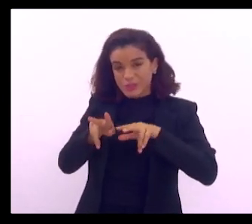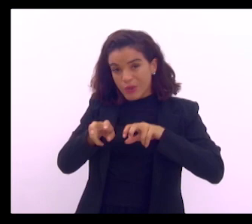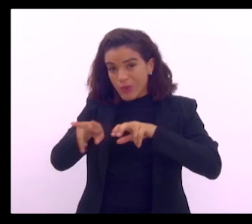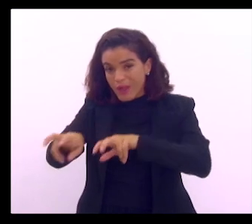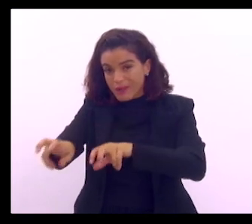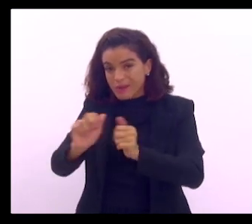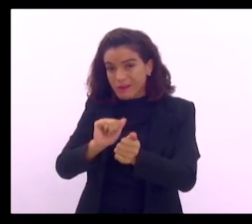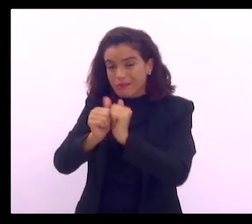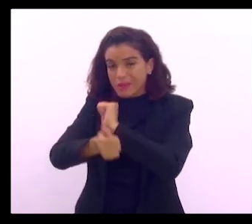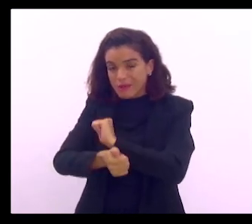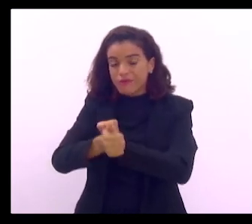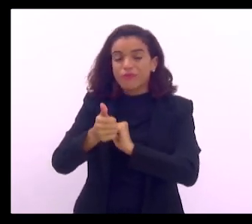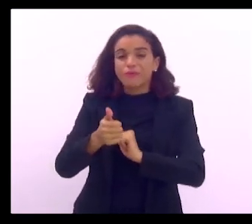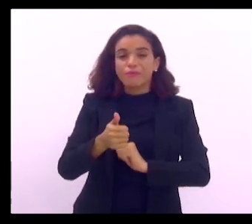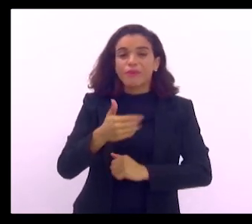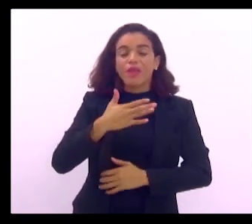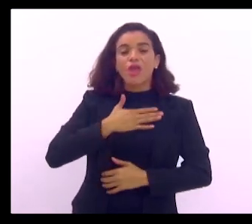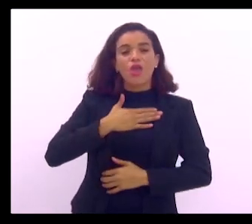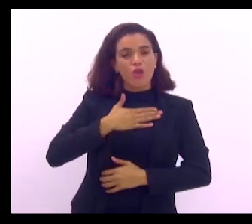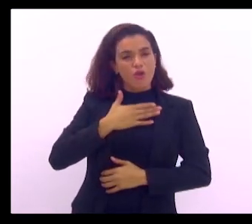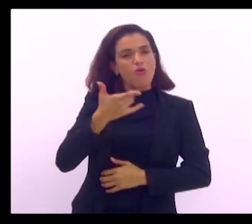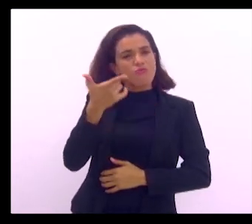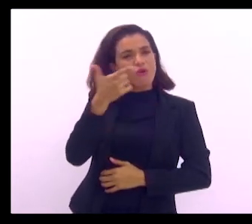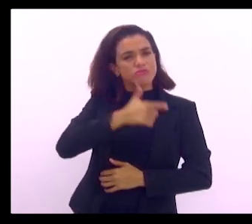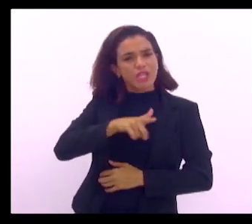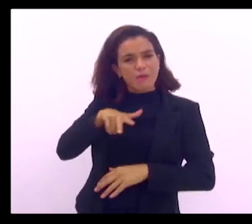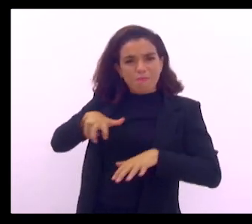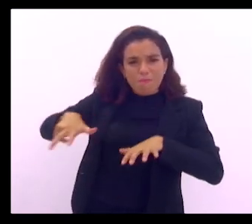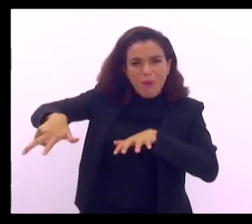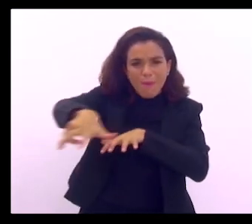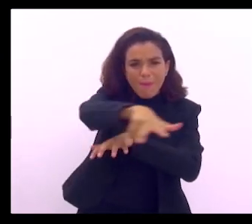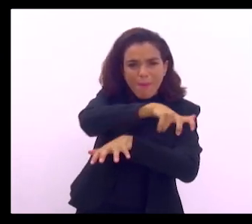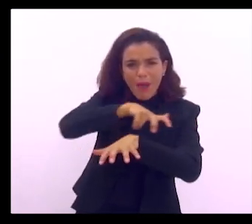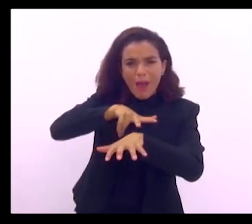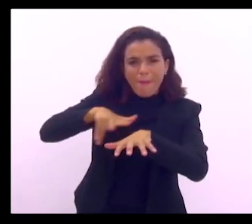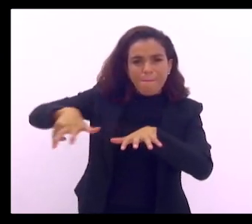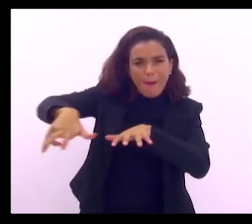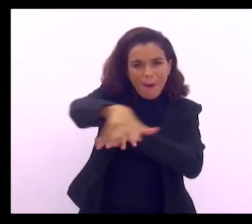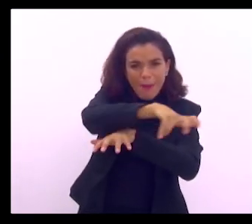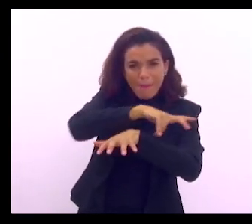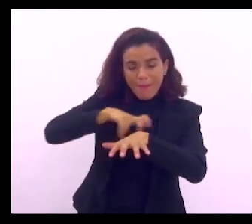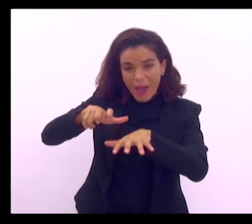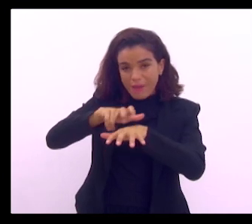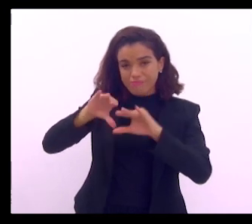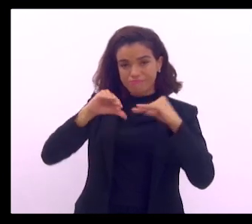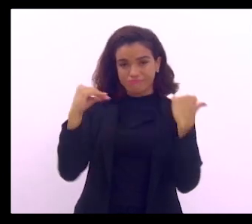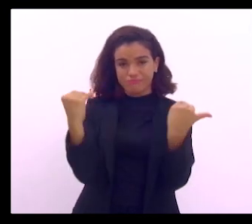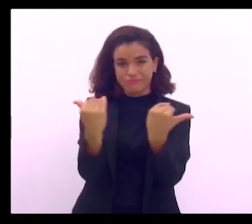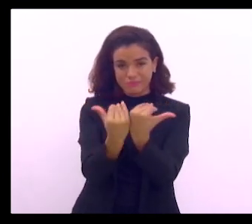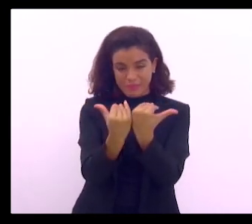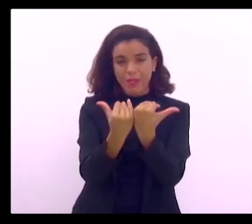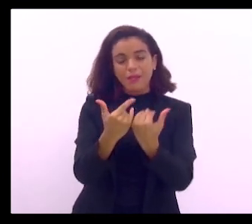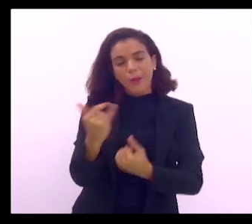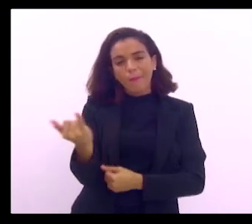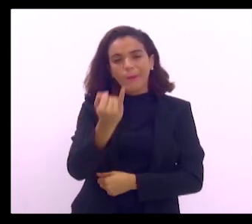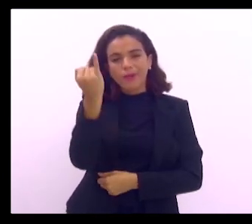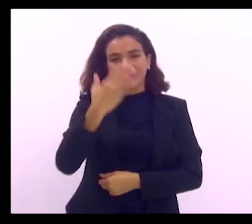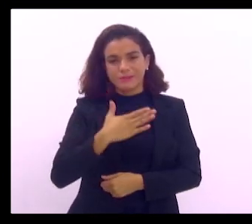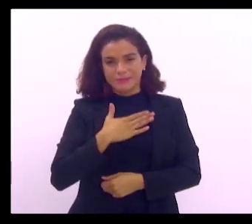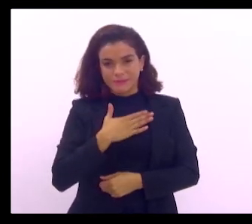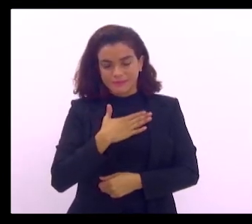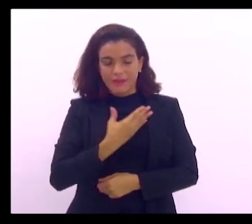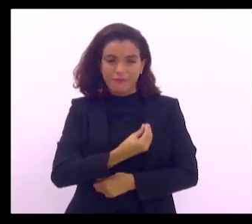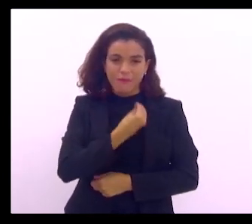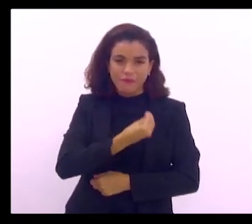nacional e no mundo, eu dei essas 2 últimas voltas no estádio Célio de Barros, no Rio de Janeiro. Então, ele tem uma importância muito grande na